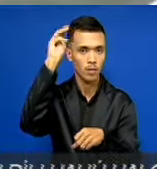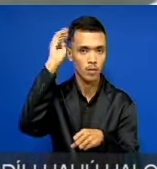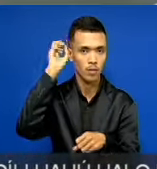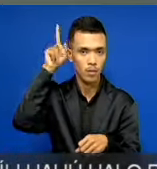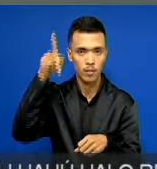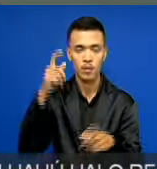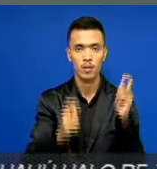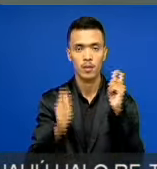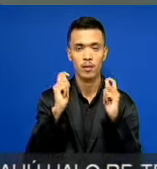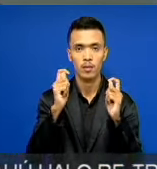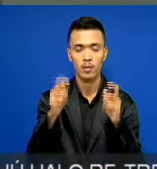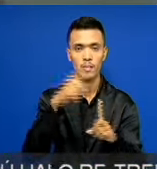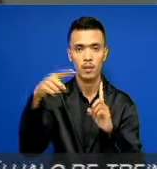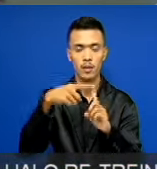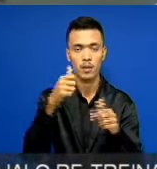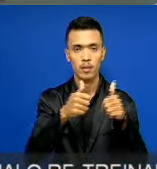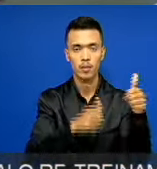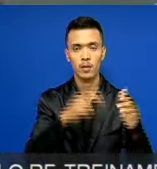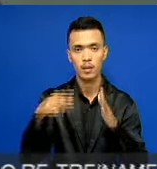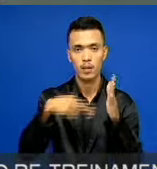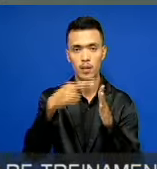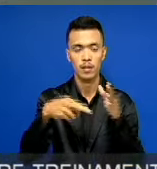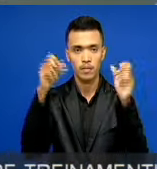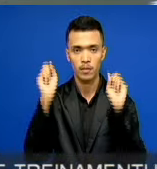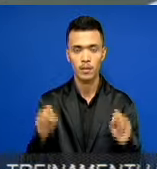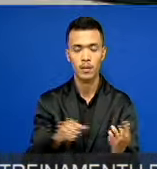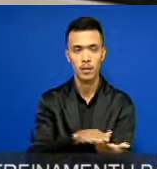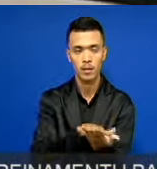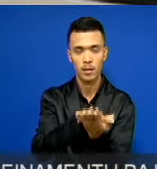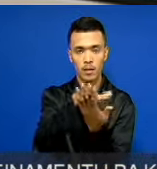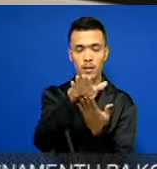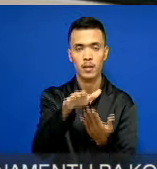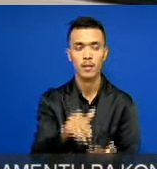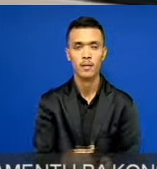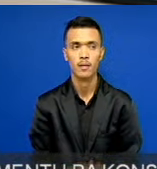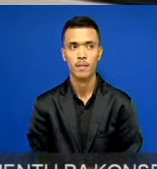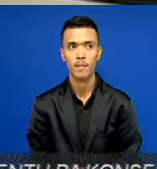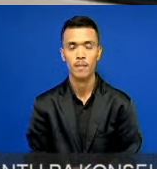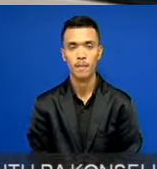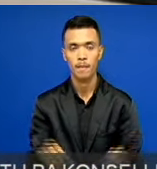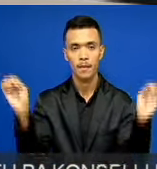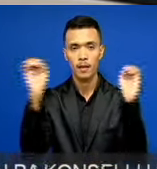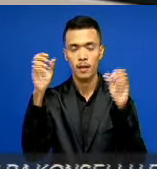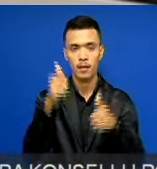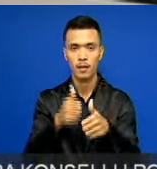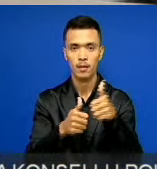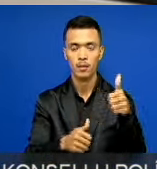wa inhira cumpri una requisitus maka foin bele nahe alcatrão. Ida ne la seta tambasa,